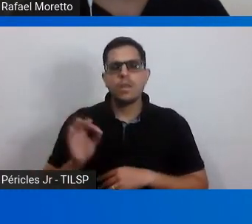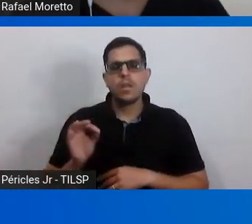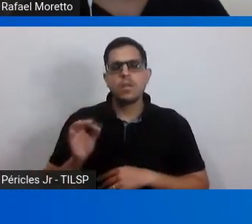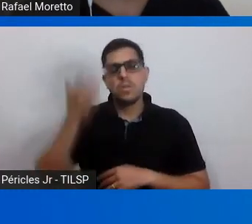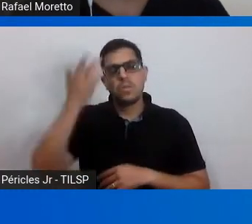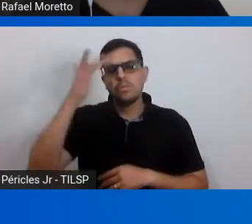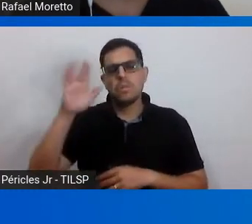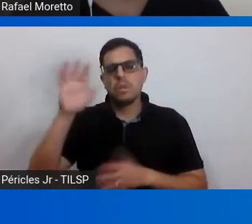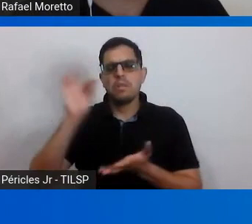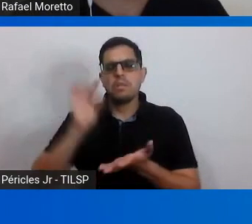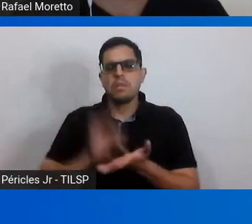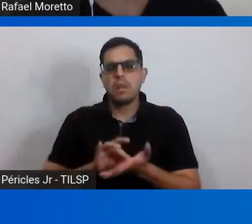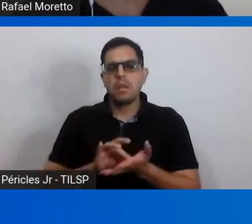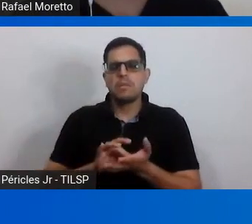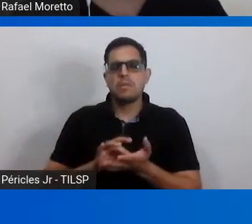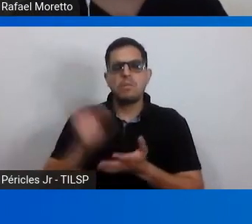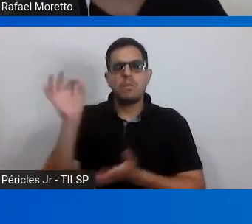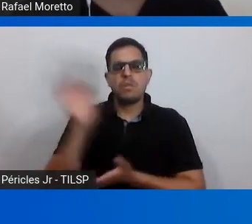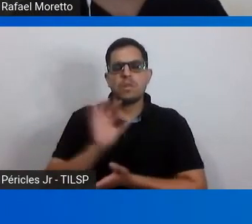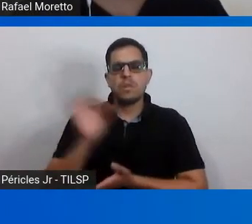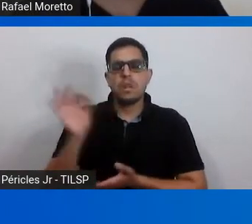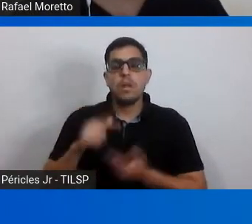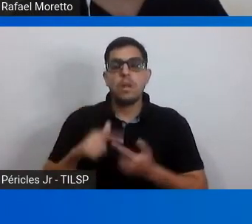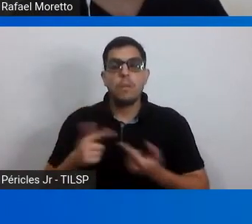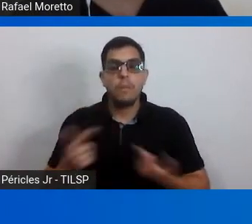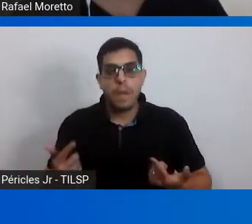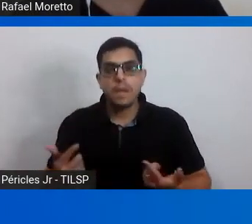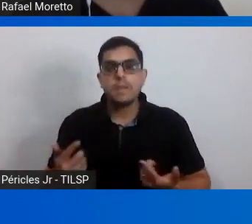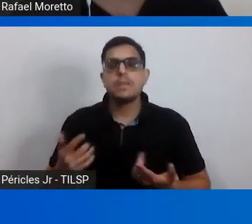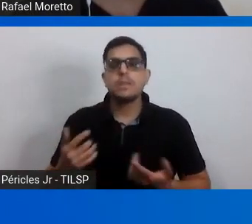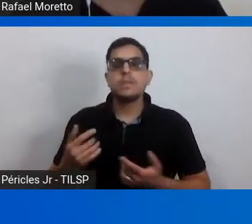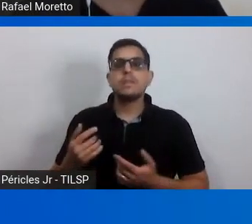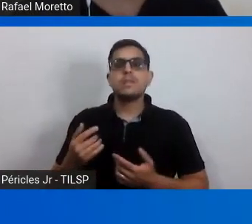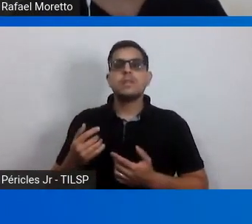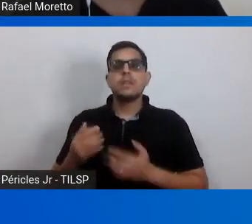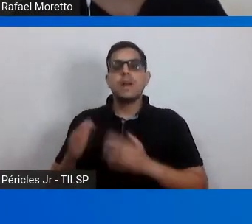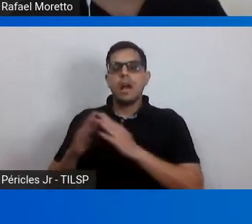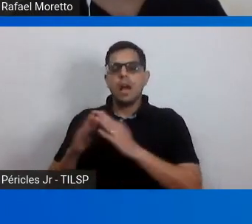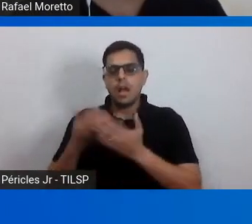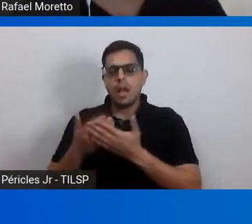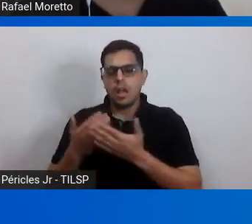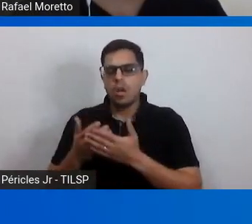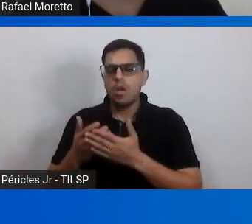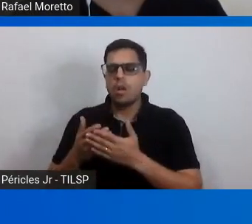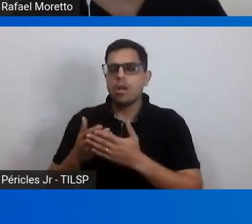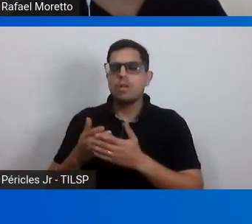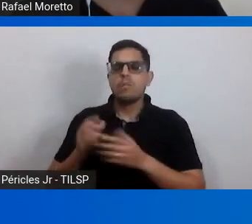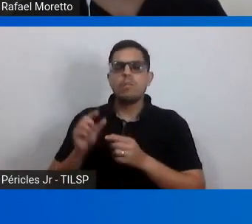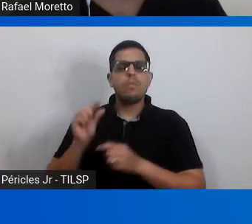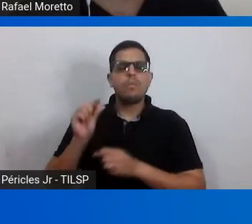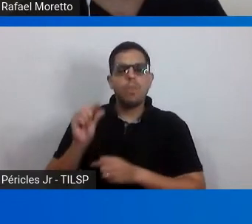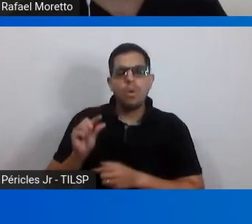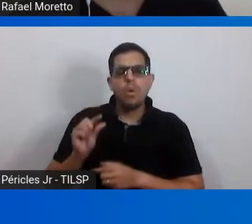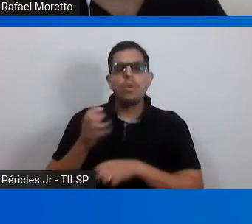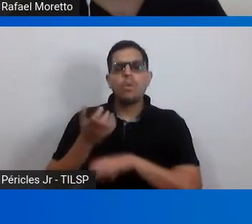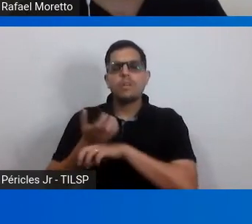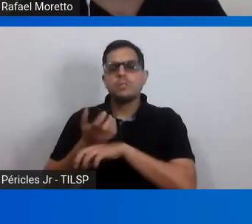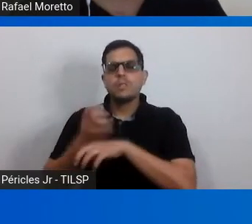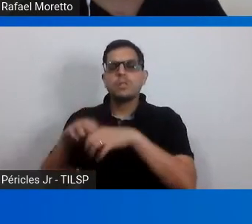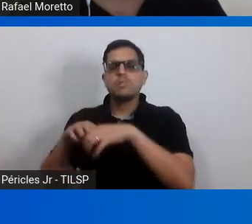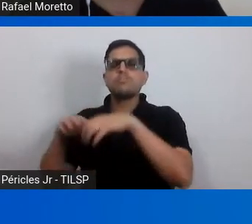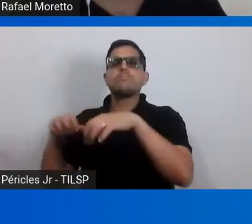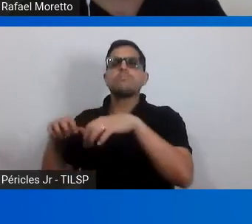isso mas o que eu vejo é que as instituições trabalham um pouco de modo geral algumas poucas instituições ofertam sim